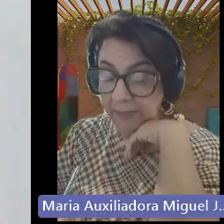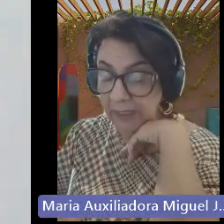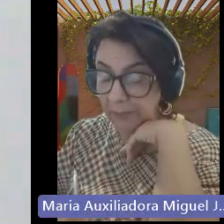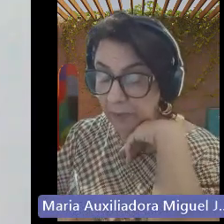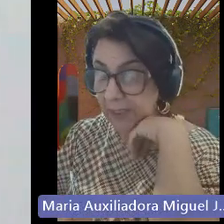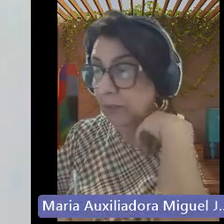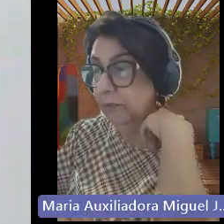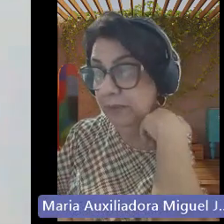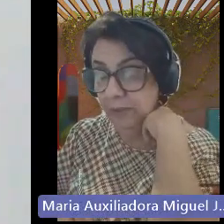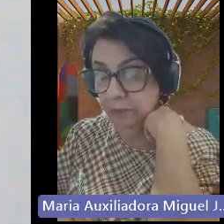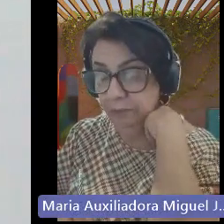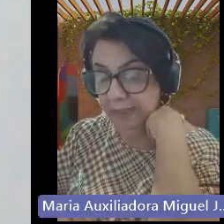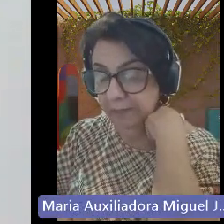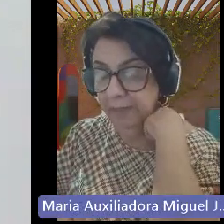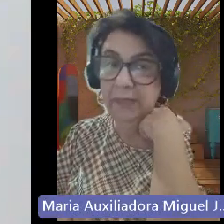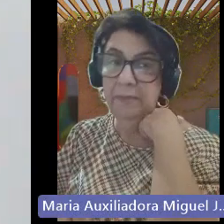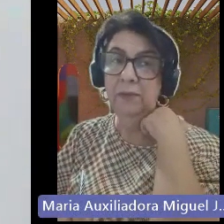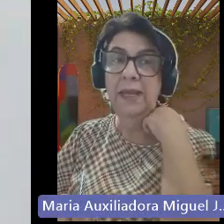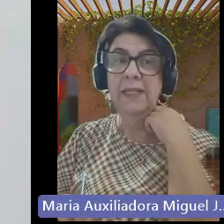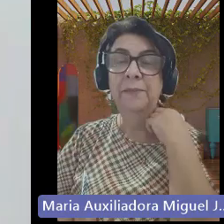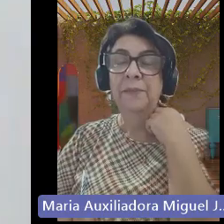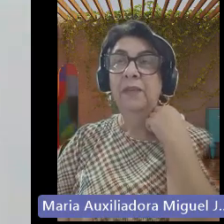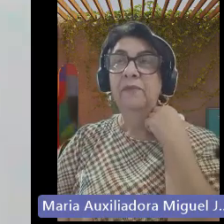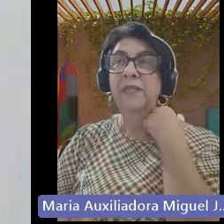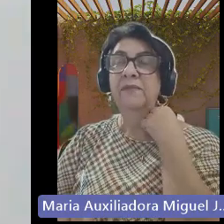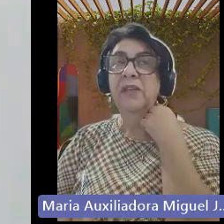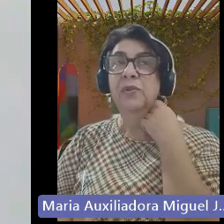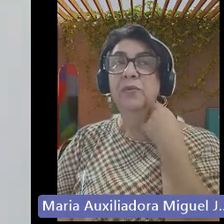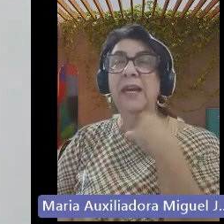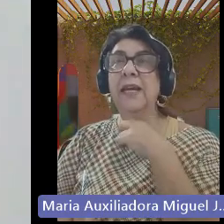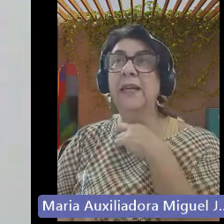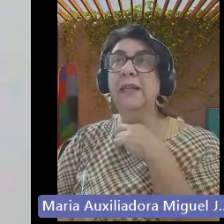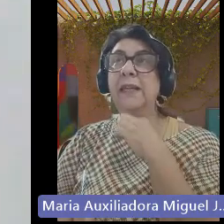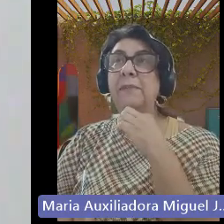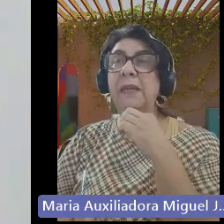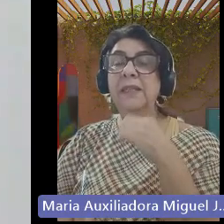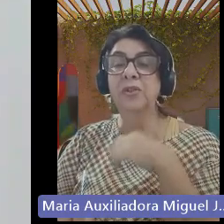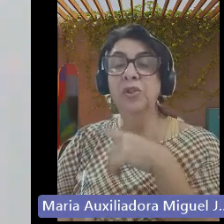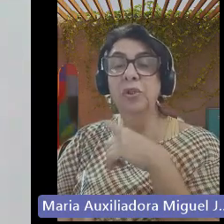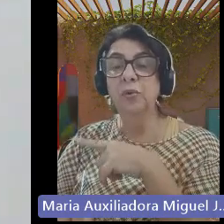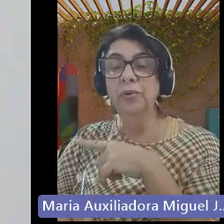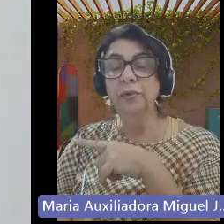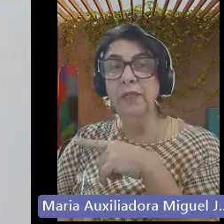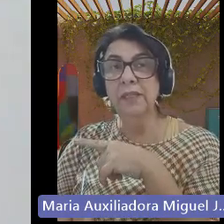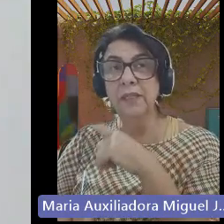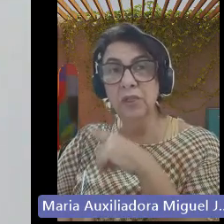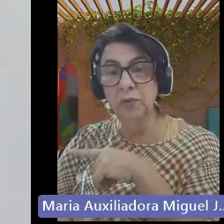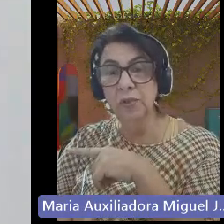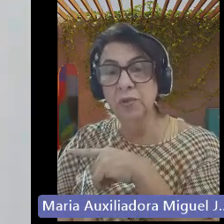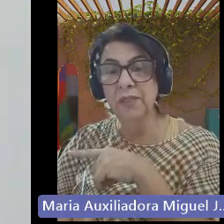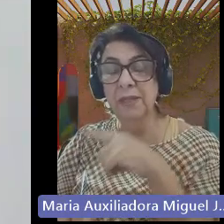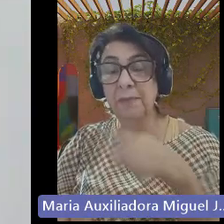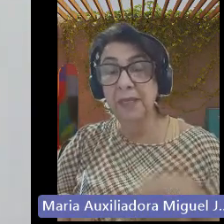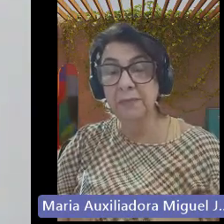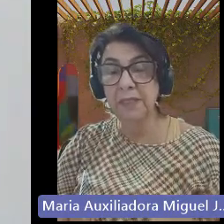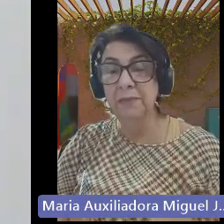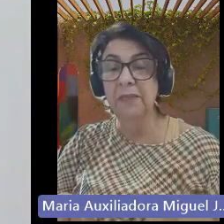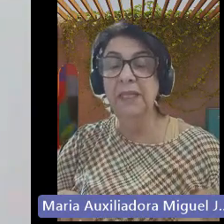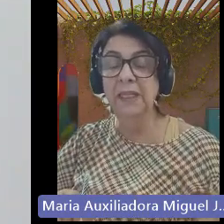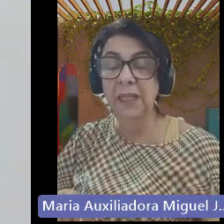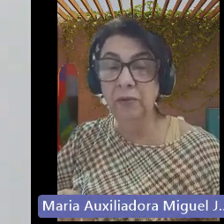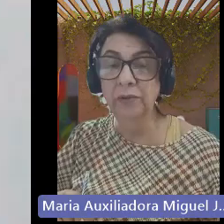A mesma resposta que eu passei para a Emanuele. Você vai estudar ementas de outras instituições, da